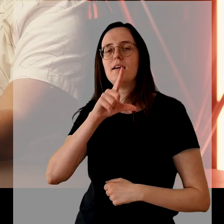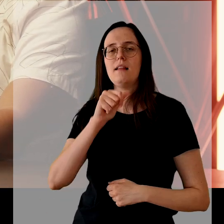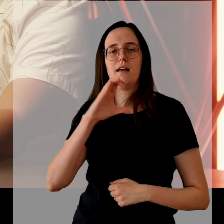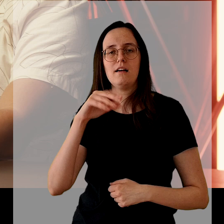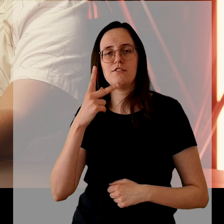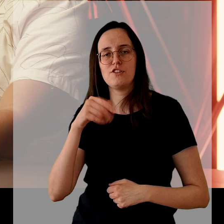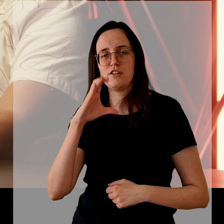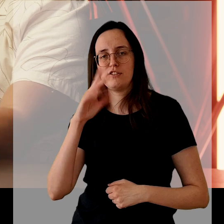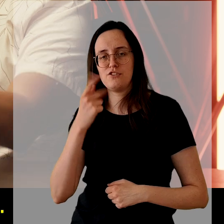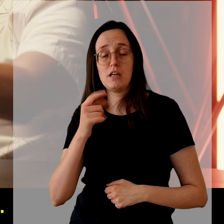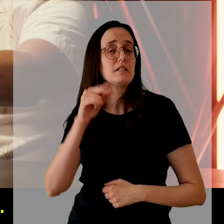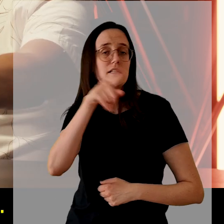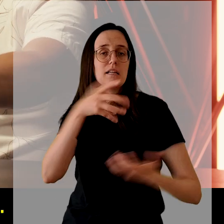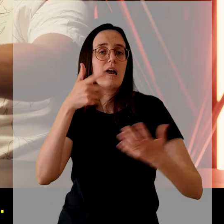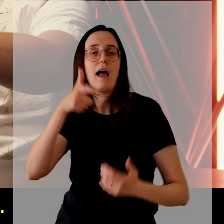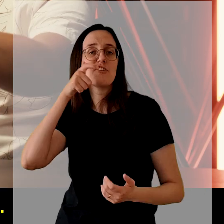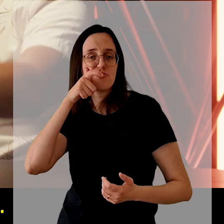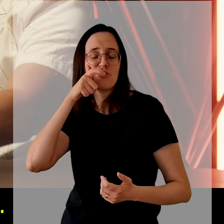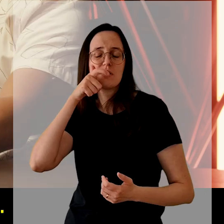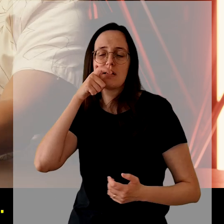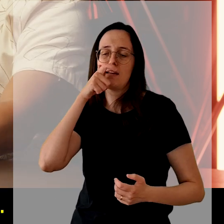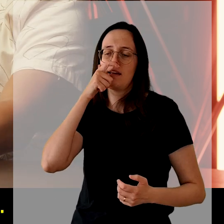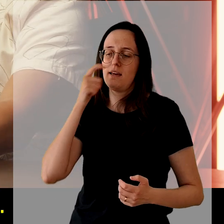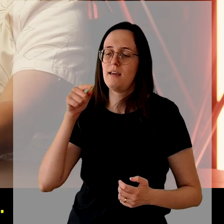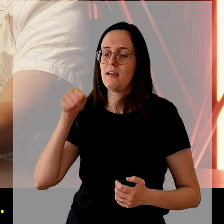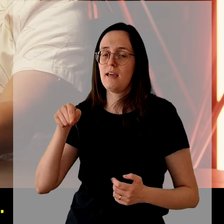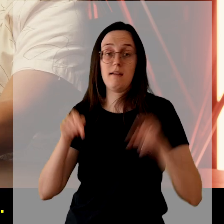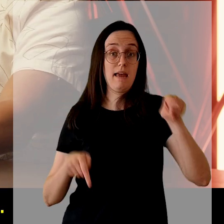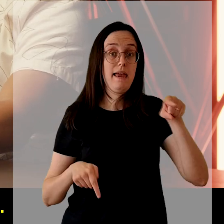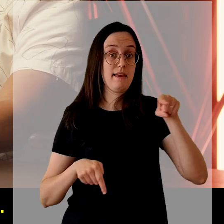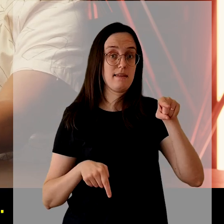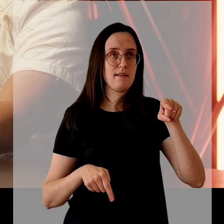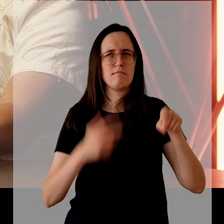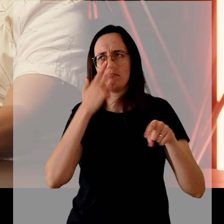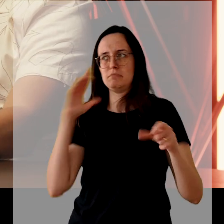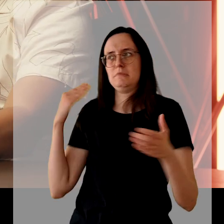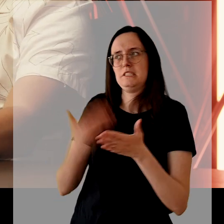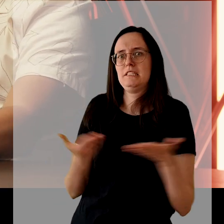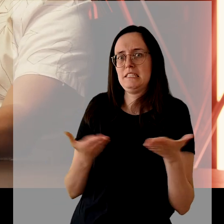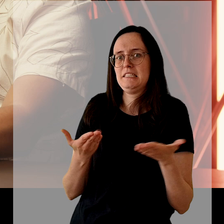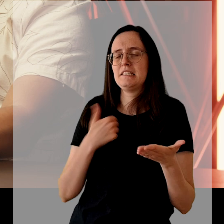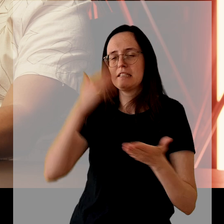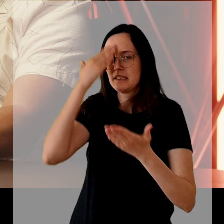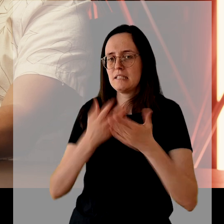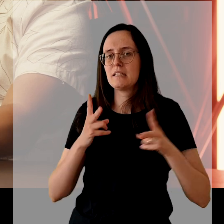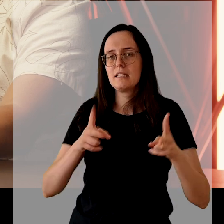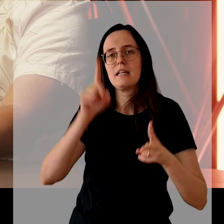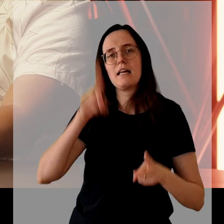O Latiantia foi para quem quiser ver o contracapa até segunda ordem, acho